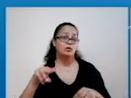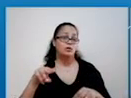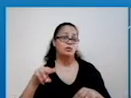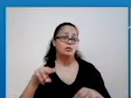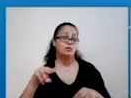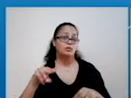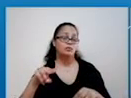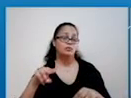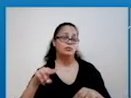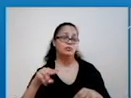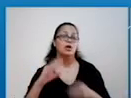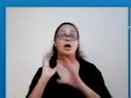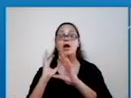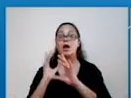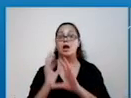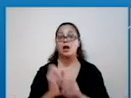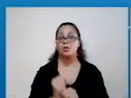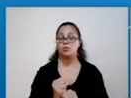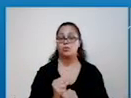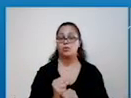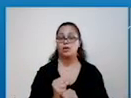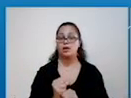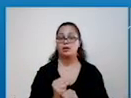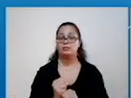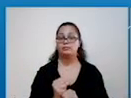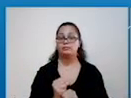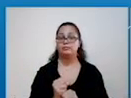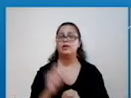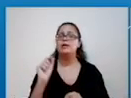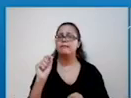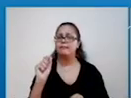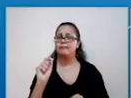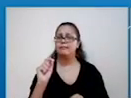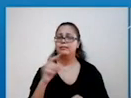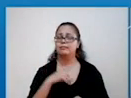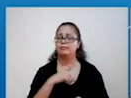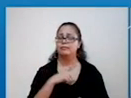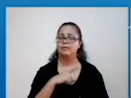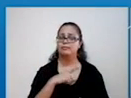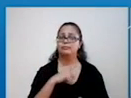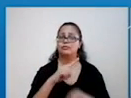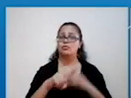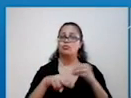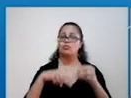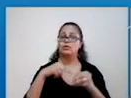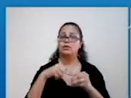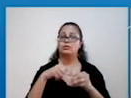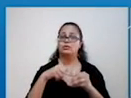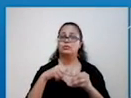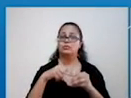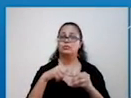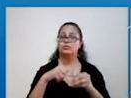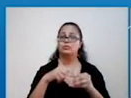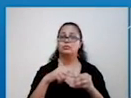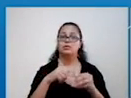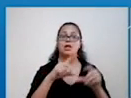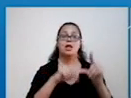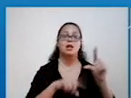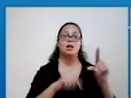de todos eles para a gente ver quem tem o mesmo número de nêutrons. Então, no átomo A, seria, então,